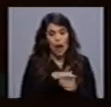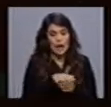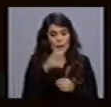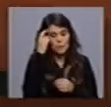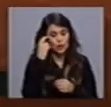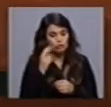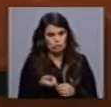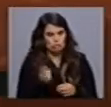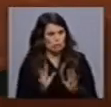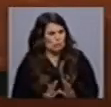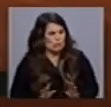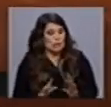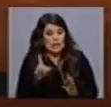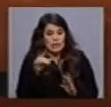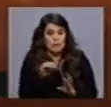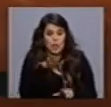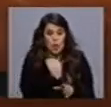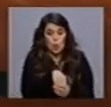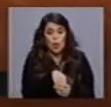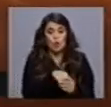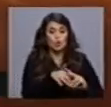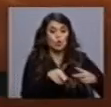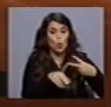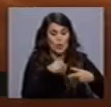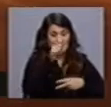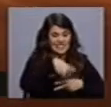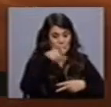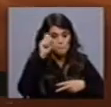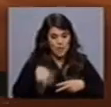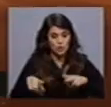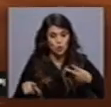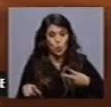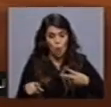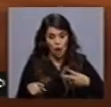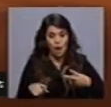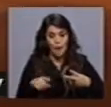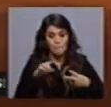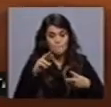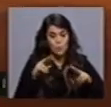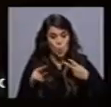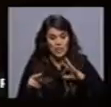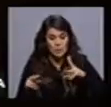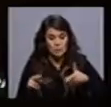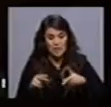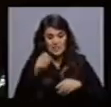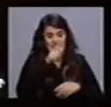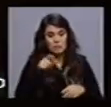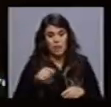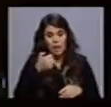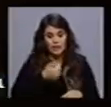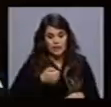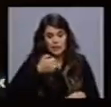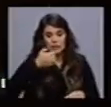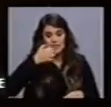biologia. Então, eles colocaram precisamente estas duas sementes, estes dois tipos de sementes, cerca de 2.000 sementes, e durante